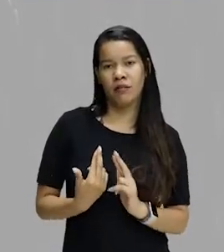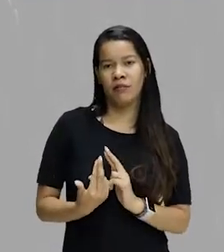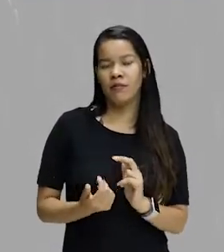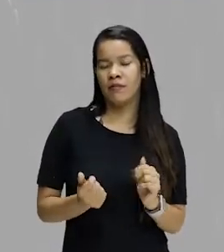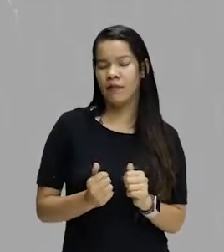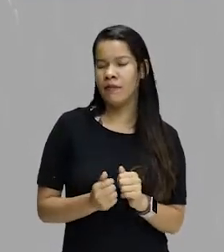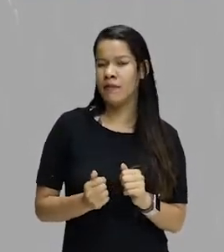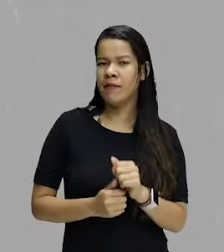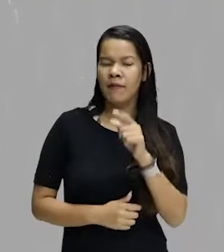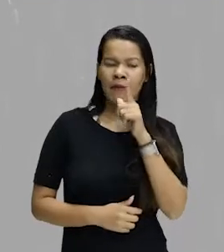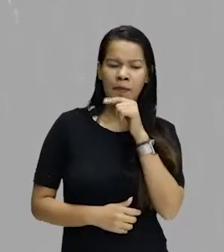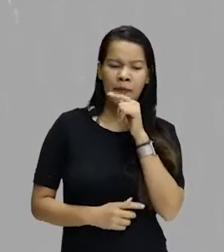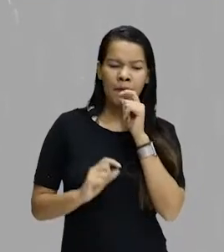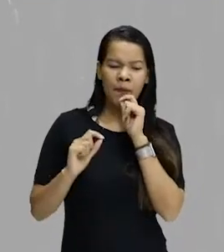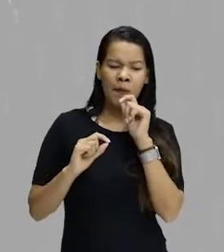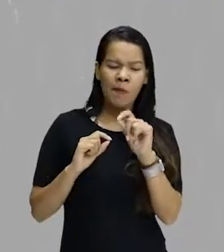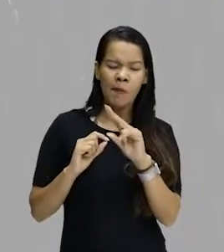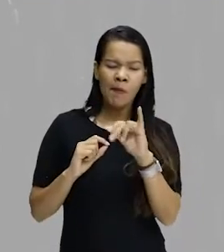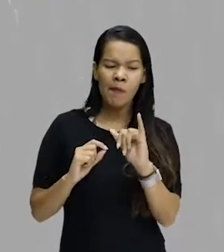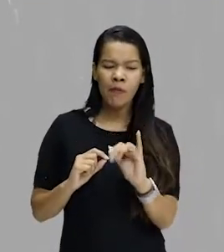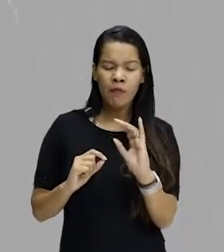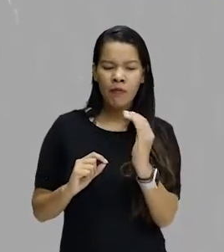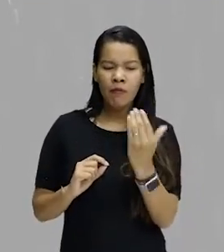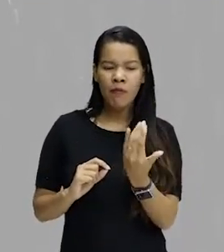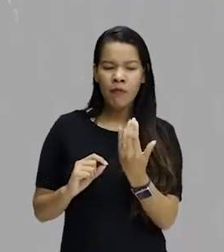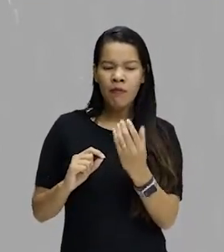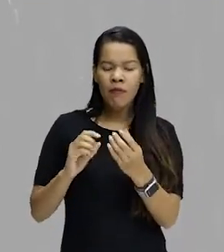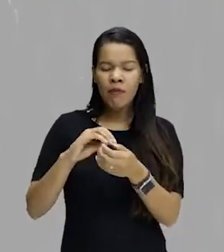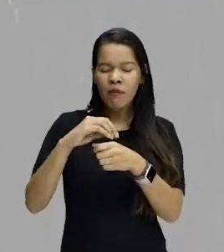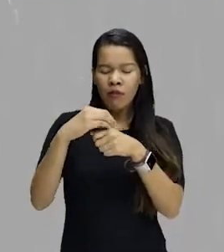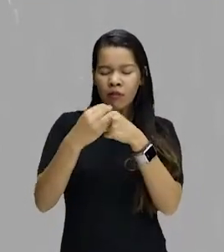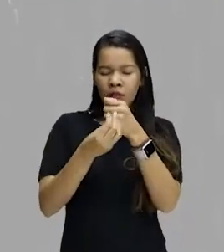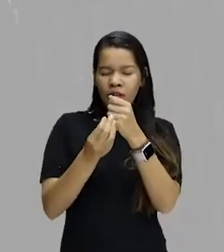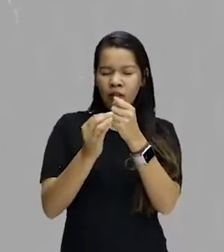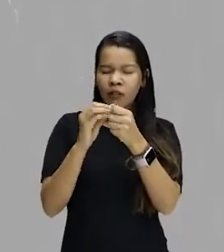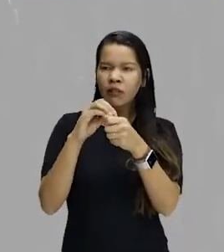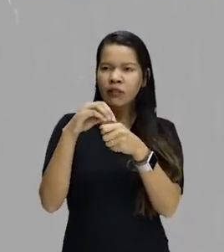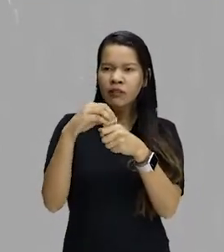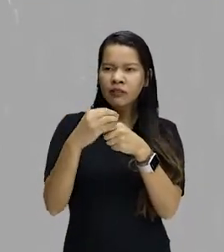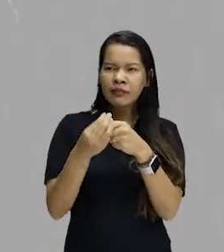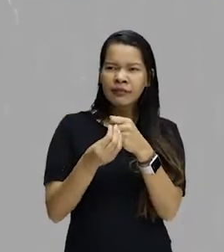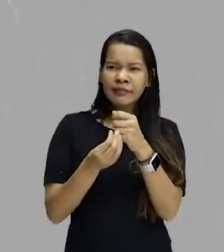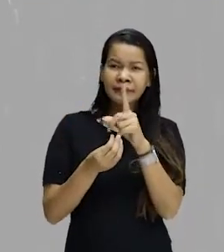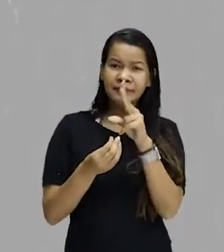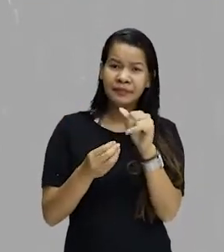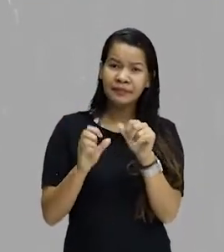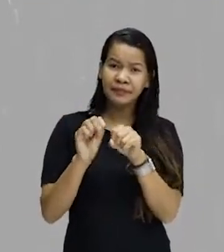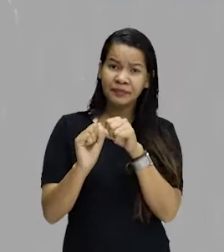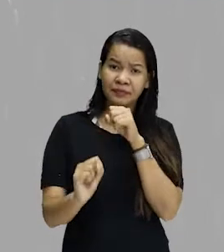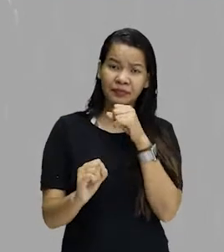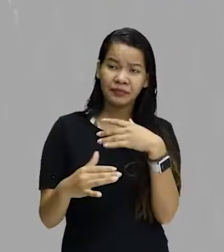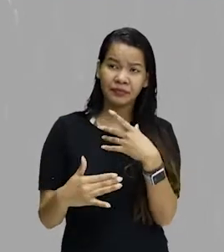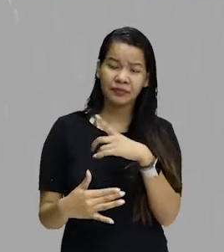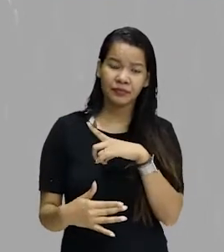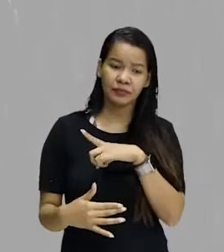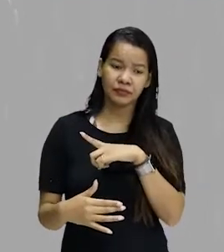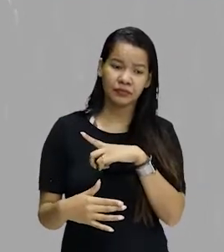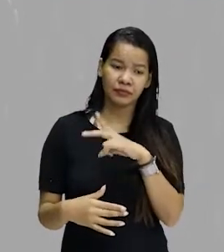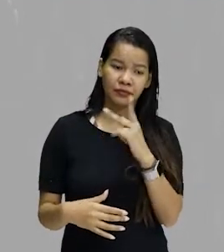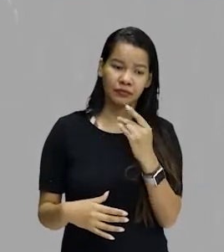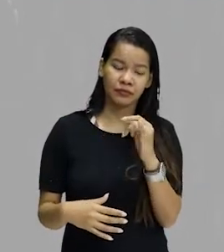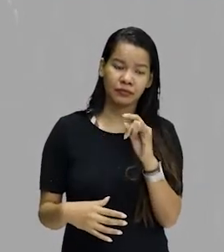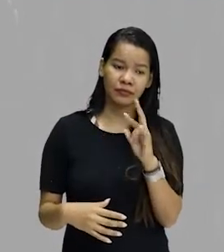que vai acontecer? Então, a molécula de água vai quebrar. Então, eu vou ter o hidrogênio e o grupo OH,